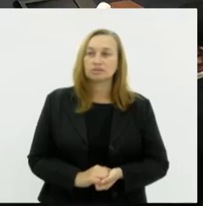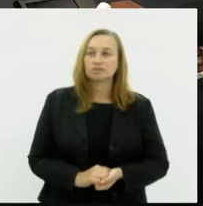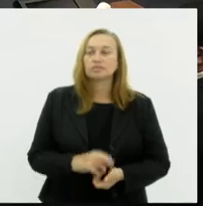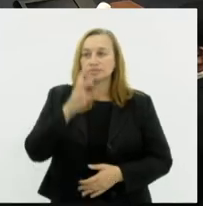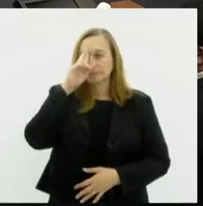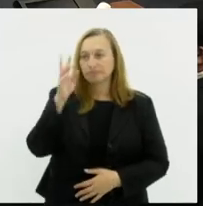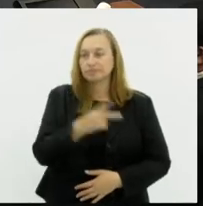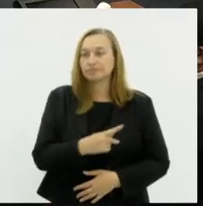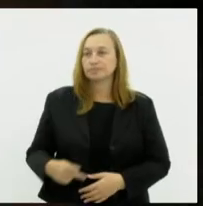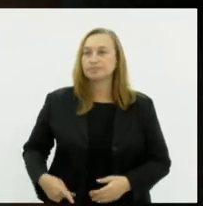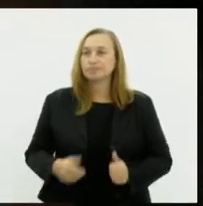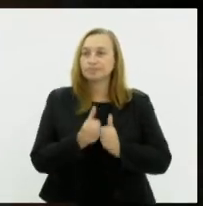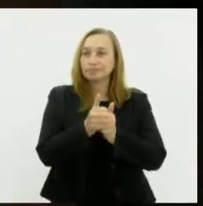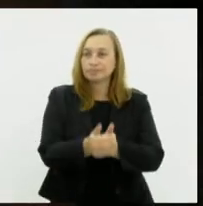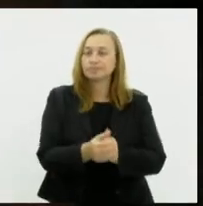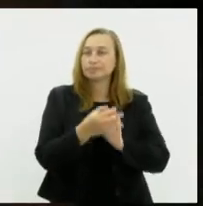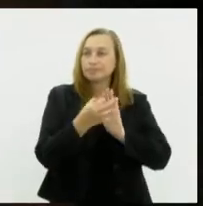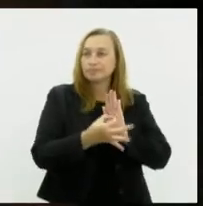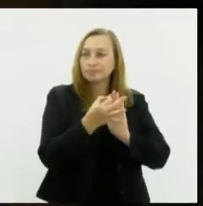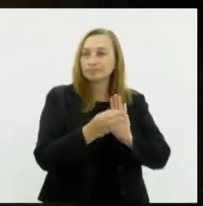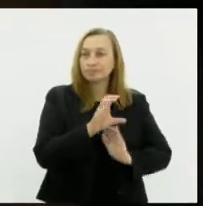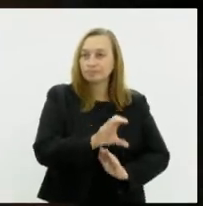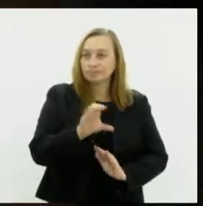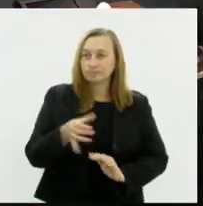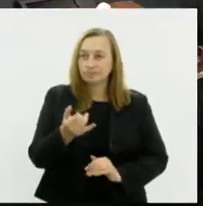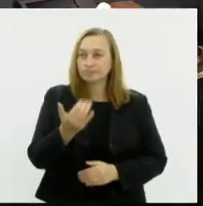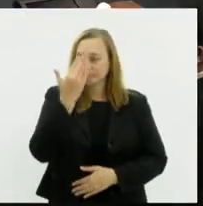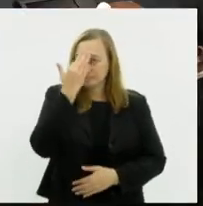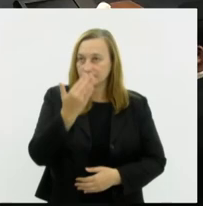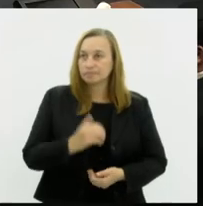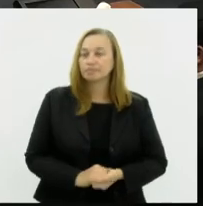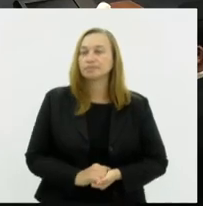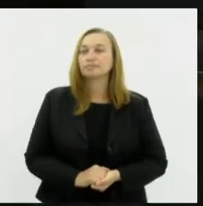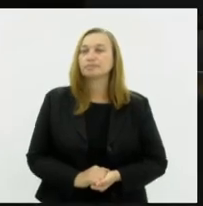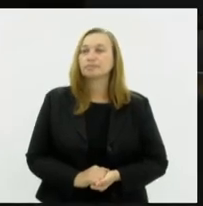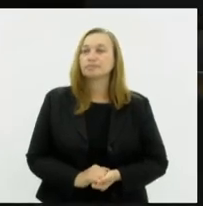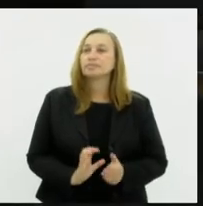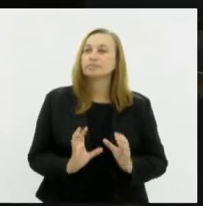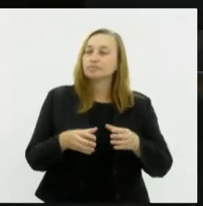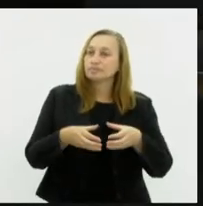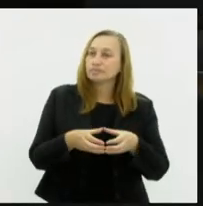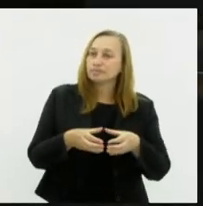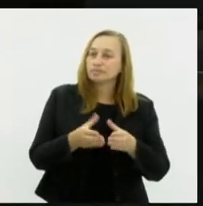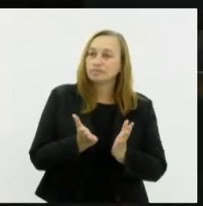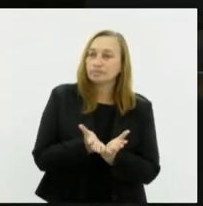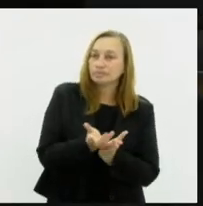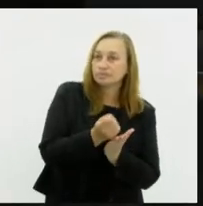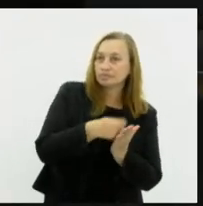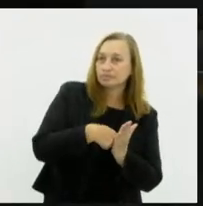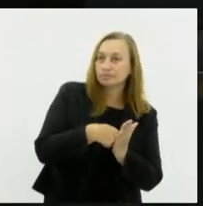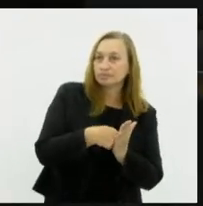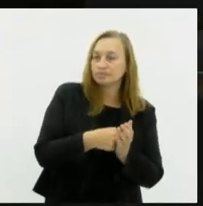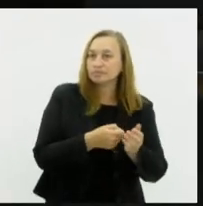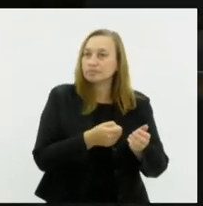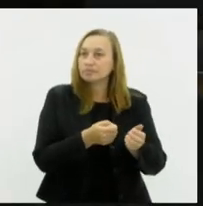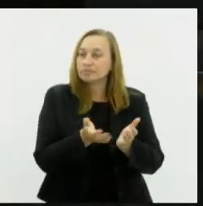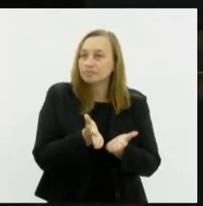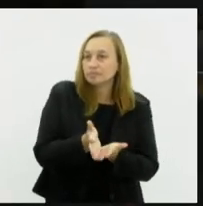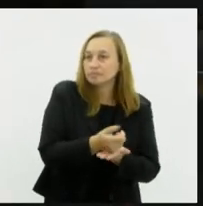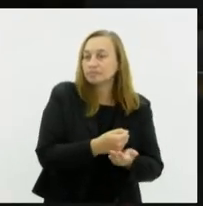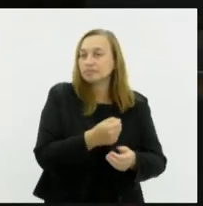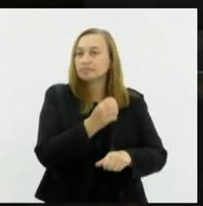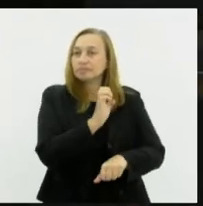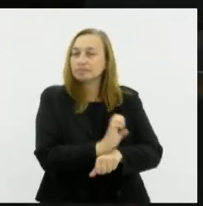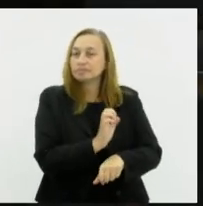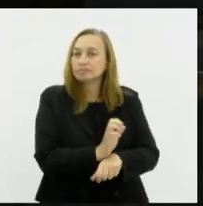Senhora presidente, acompanho o parecer da CCJ. Obrigada. Pela Comissão de Tributação, Controle da Arrecadação Estadual